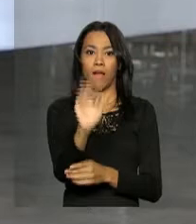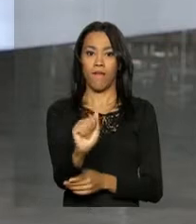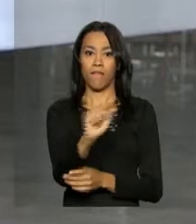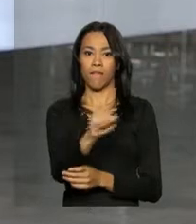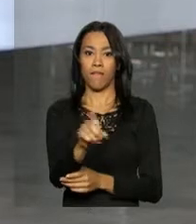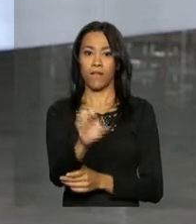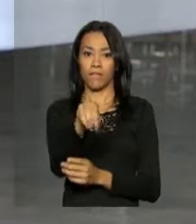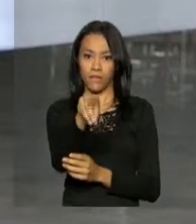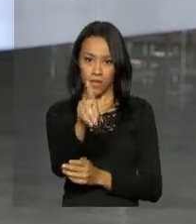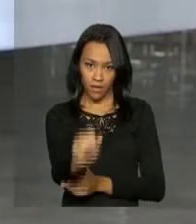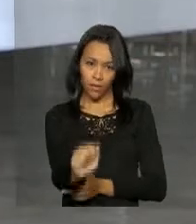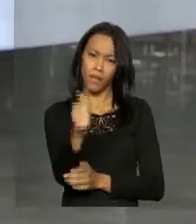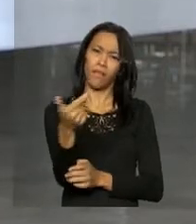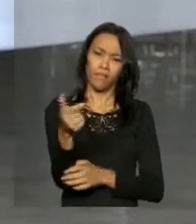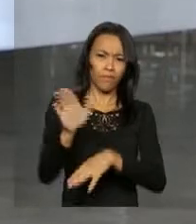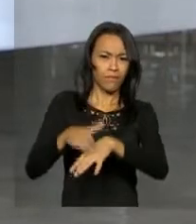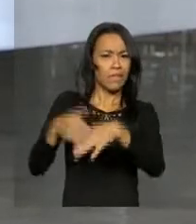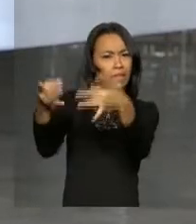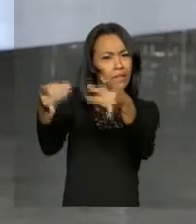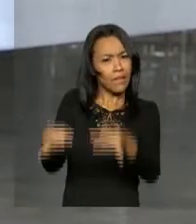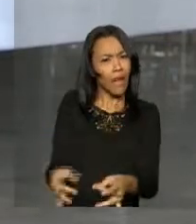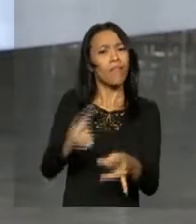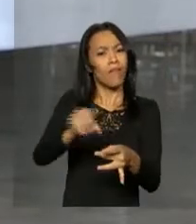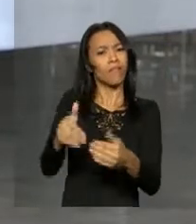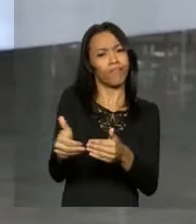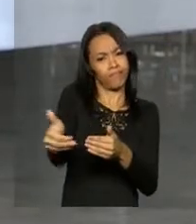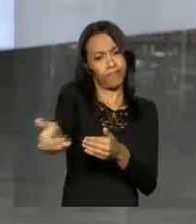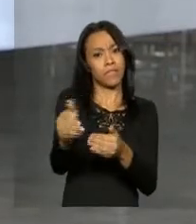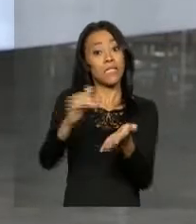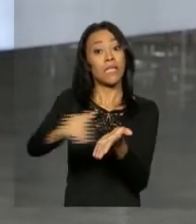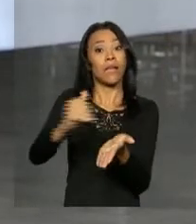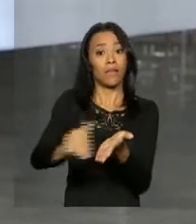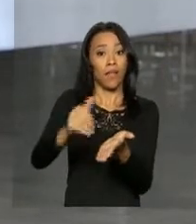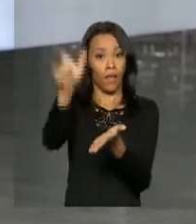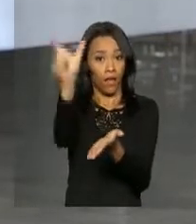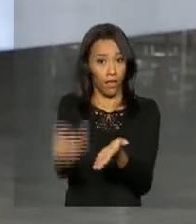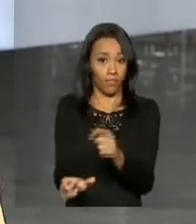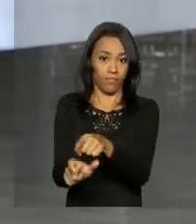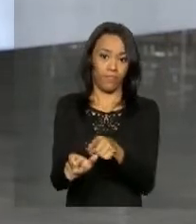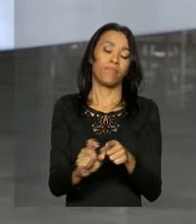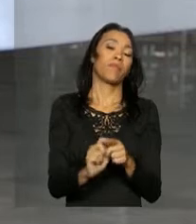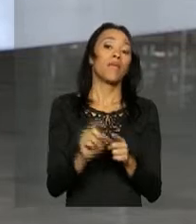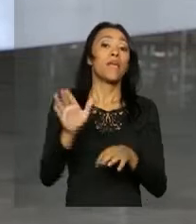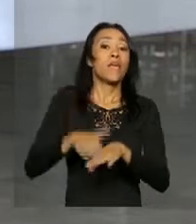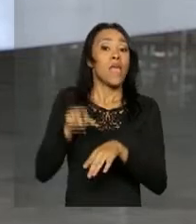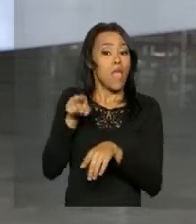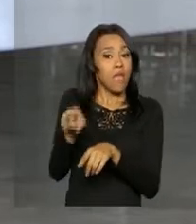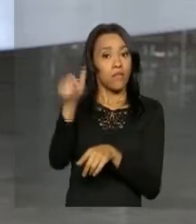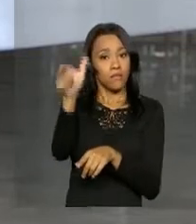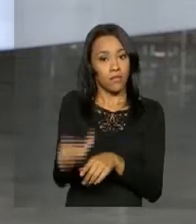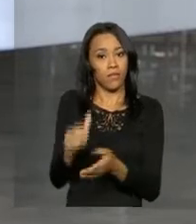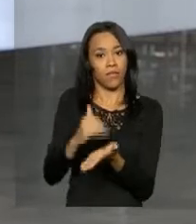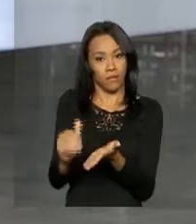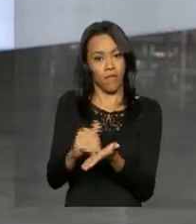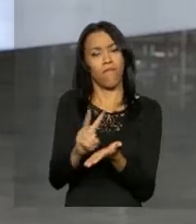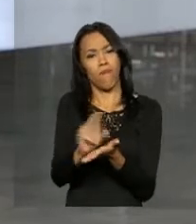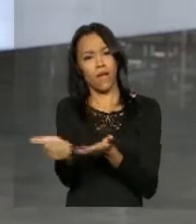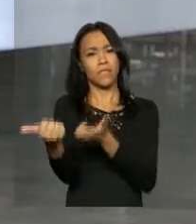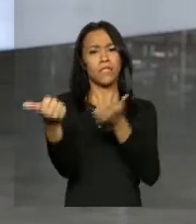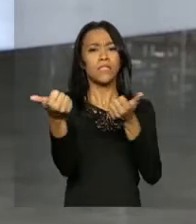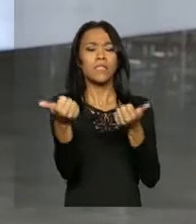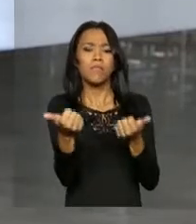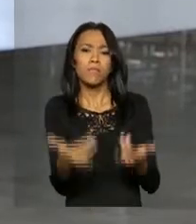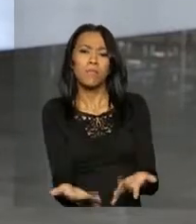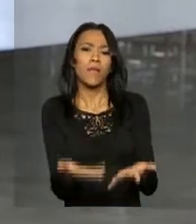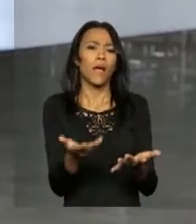todos os detalhes é o subsecretário de fiscalização ea gangue martins o subsecretário também vai comentar os resultados